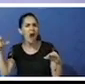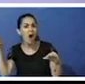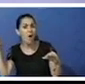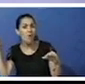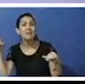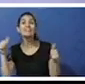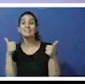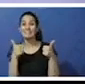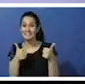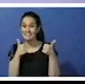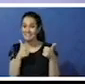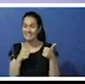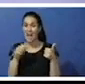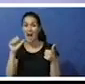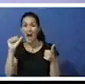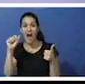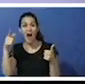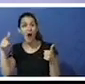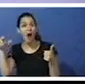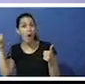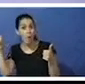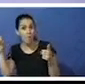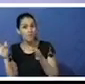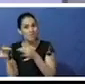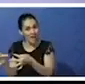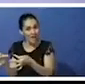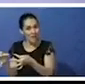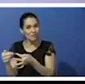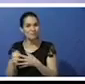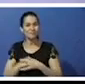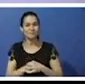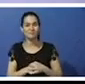Sim, acaba com ão, tá?